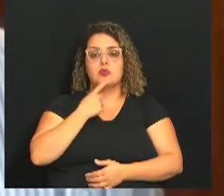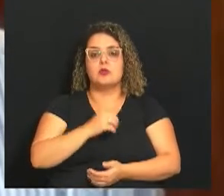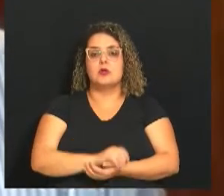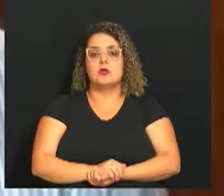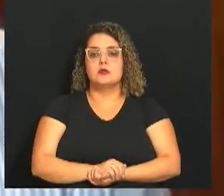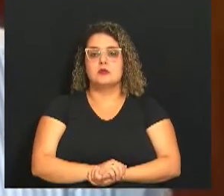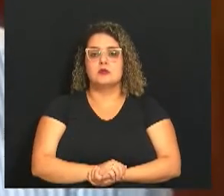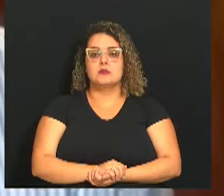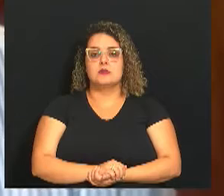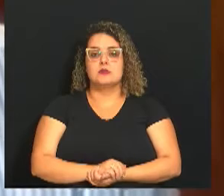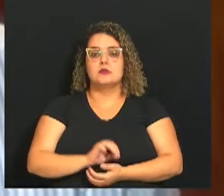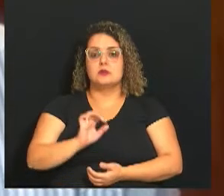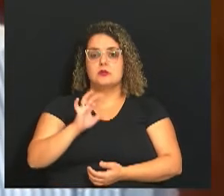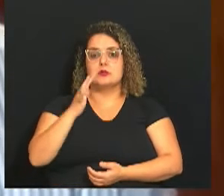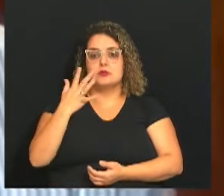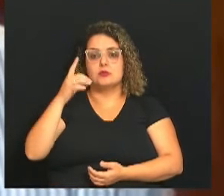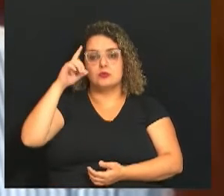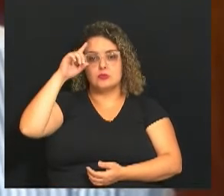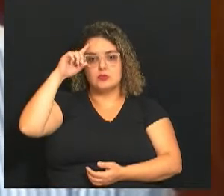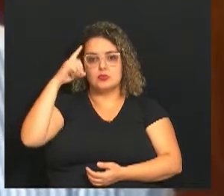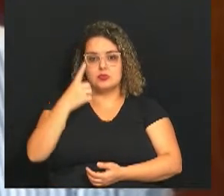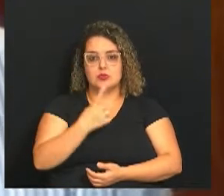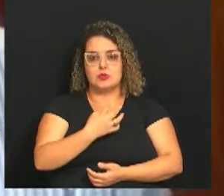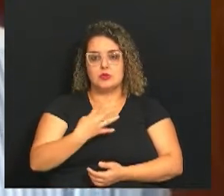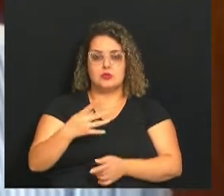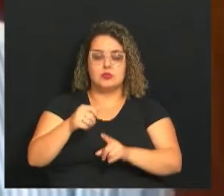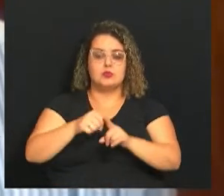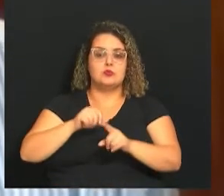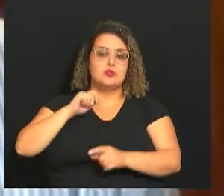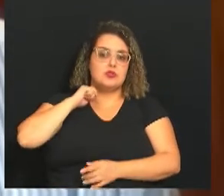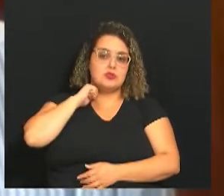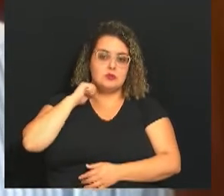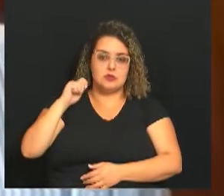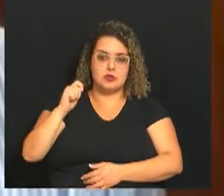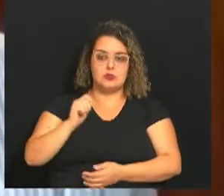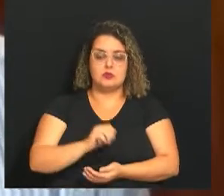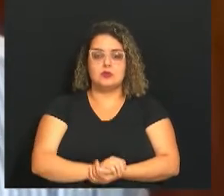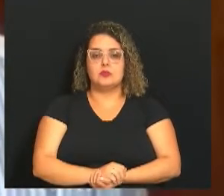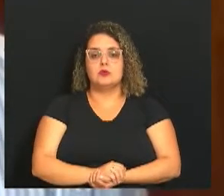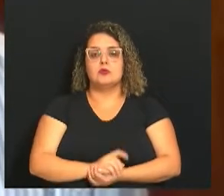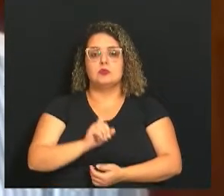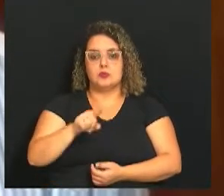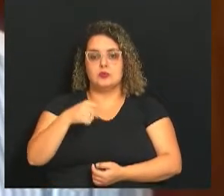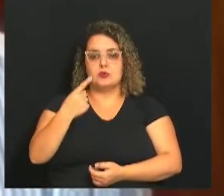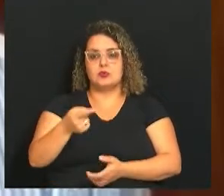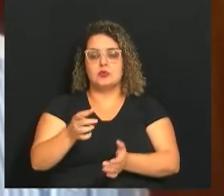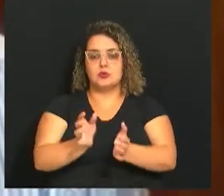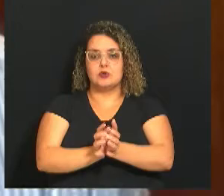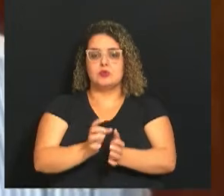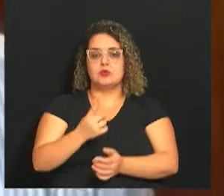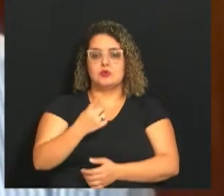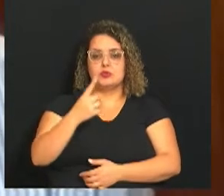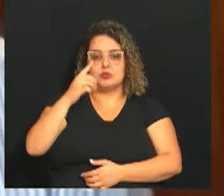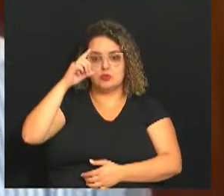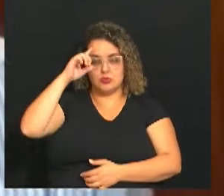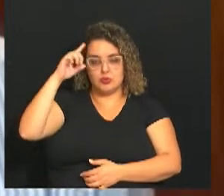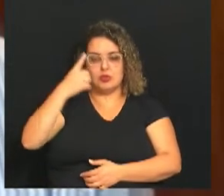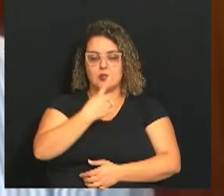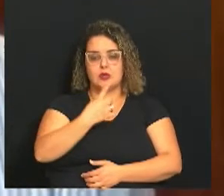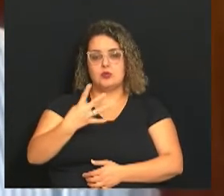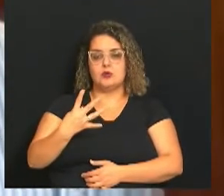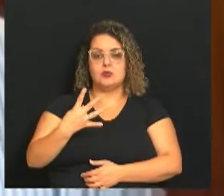será realizada no dia 14 de abril, tá? Então, nossa próxima comissão será dia 14 de abril, às 14